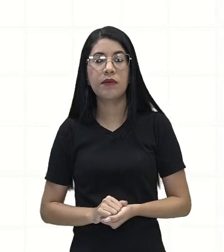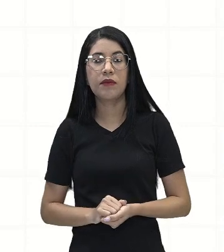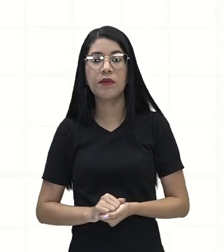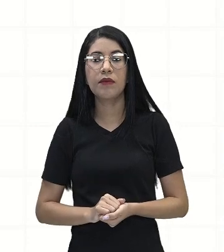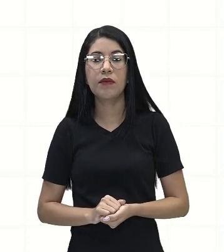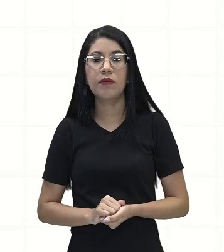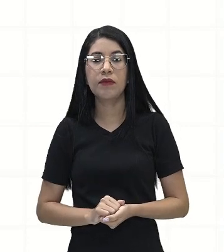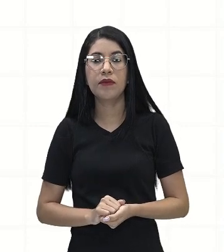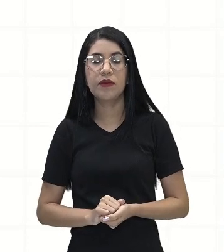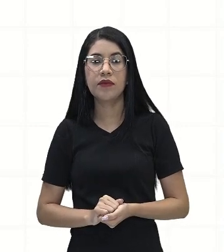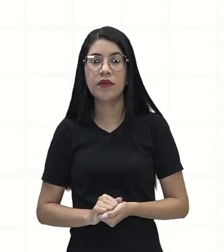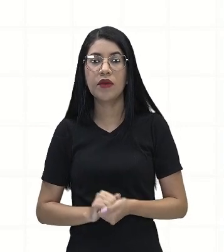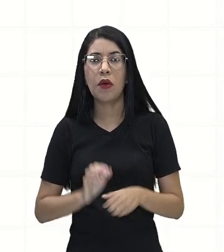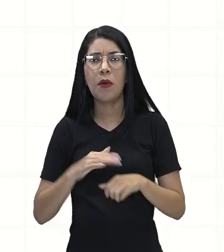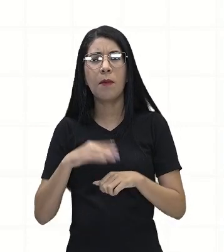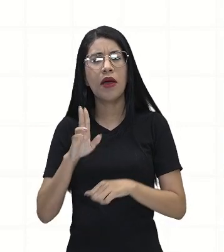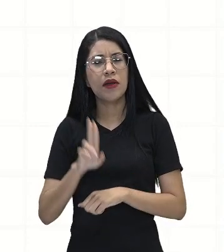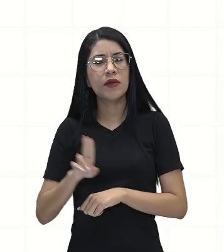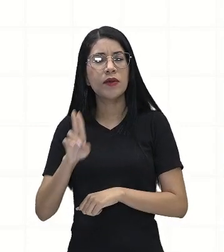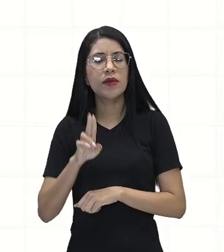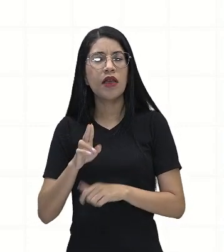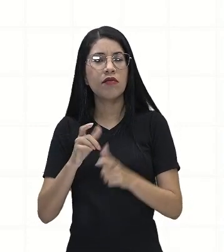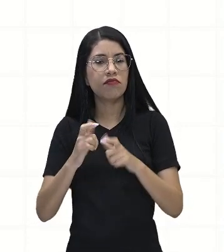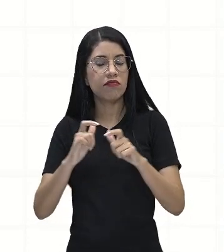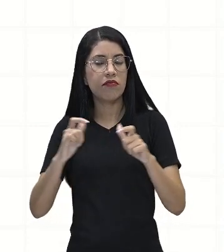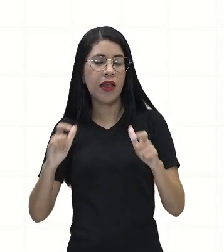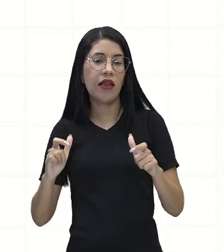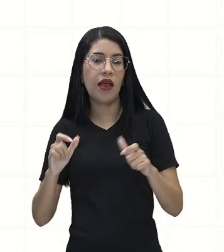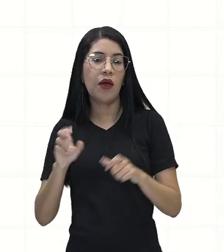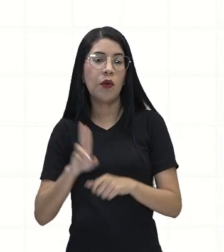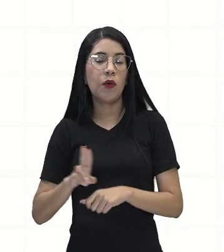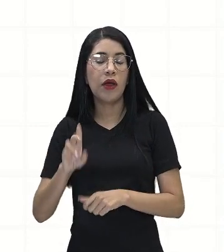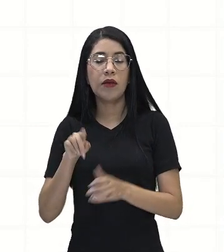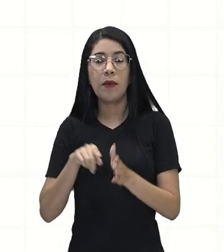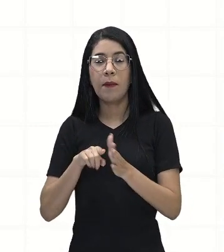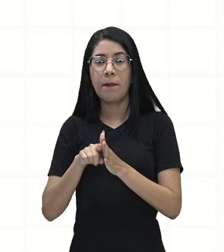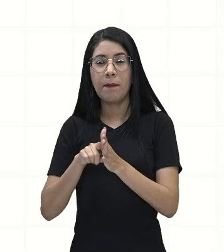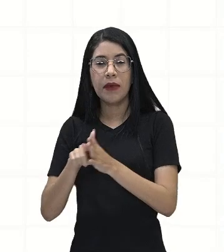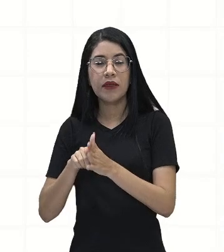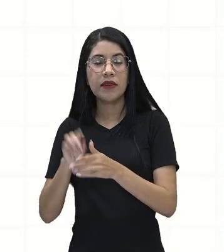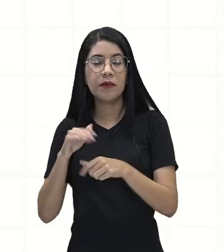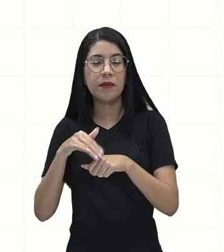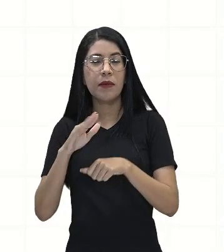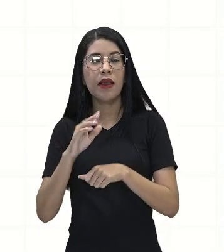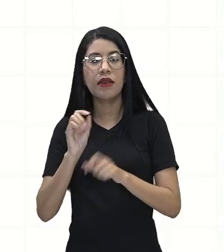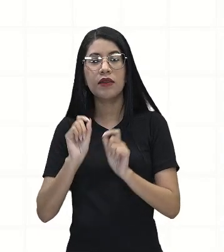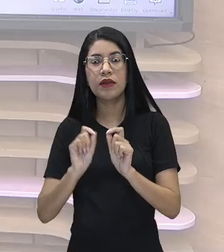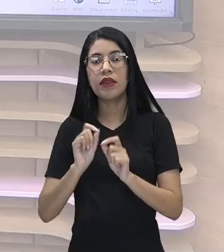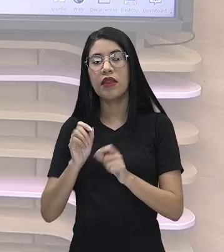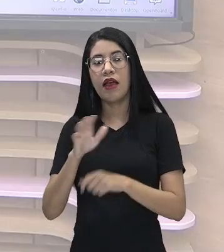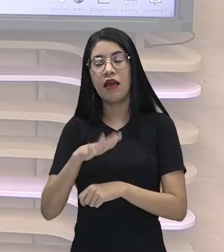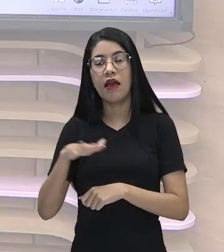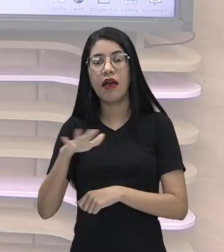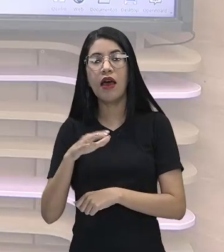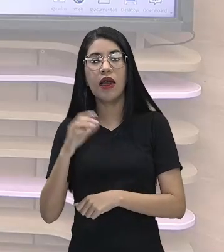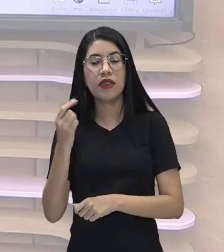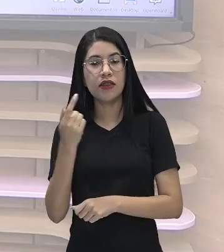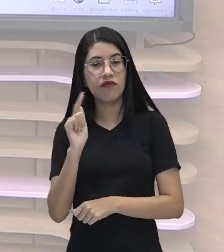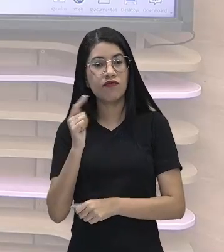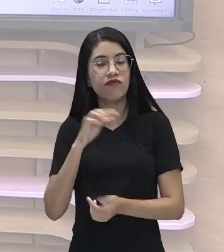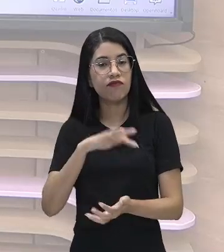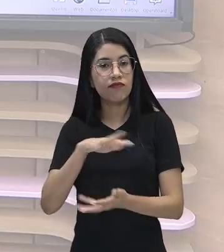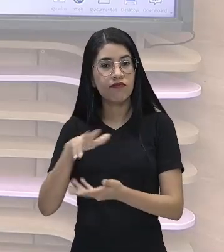tipos mais importantes de gráficos, utilizados principalmente aí dentro do conhecimento da